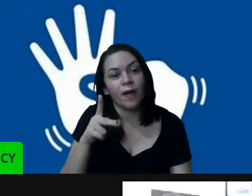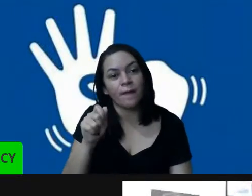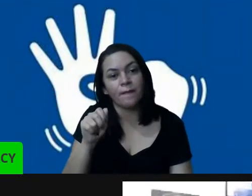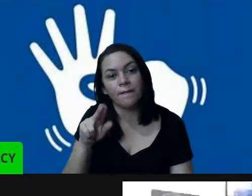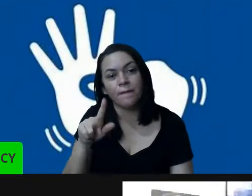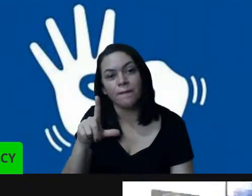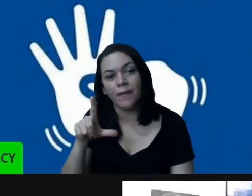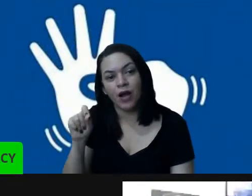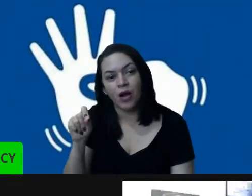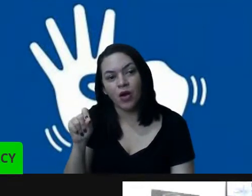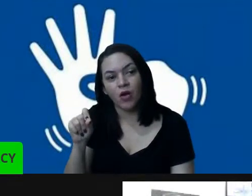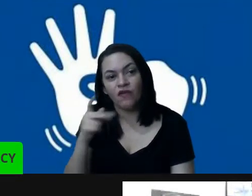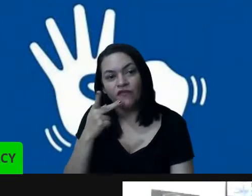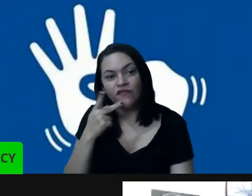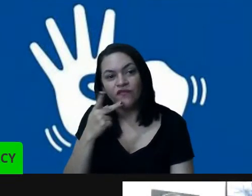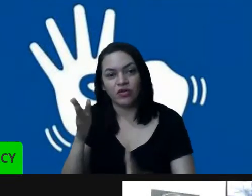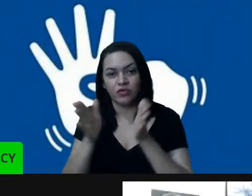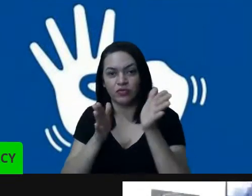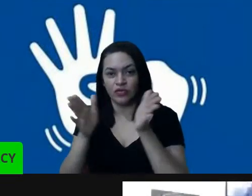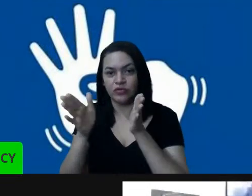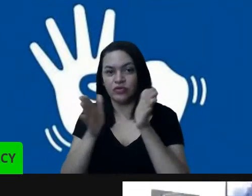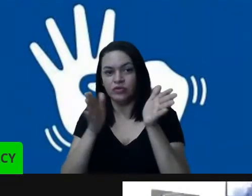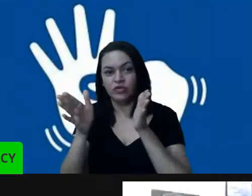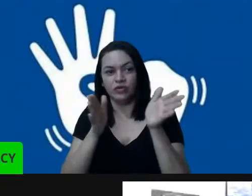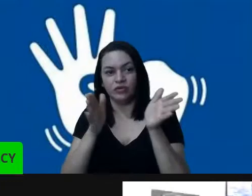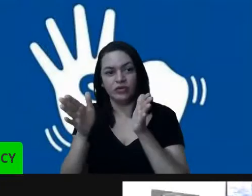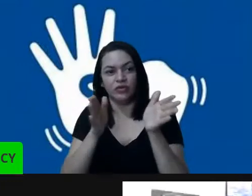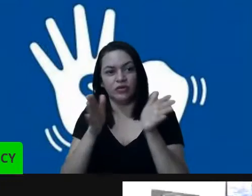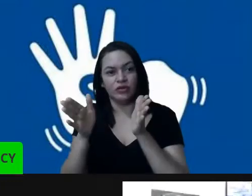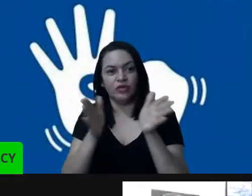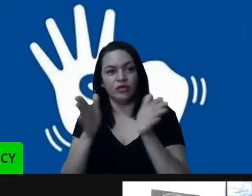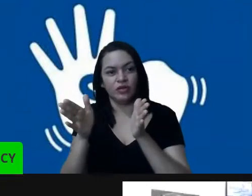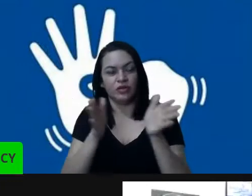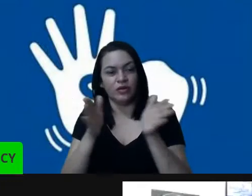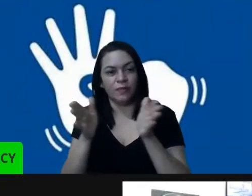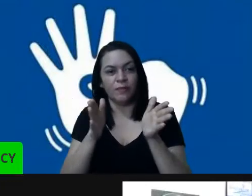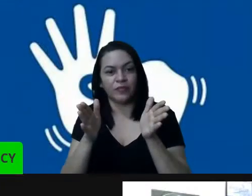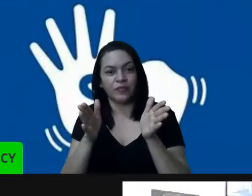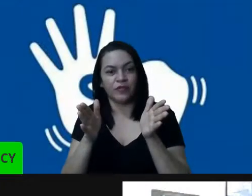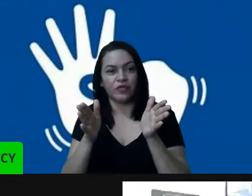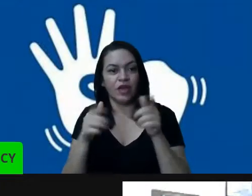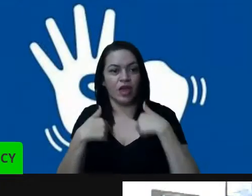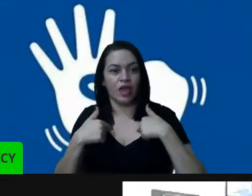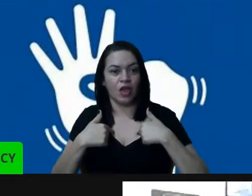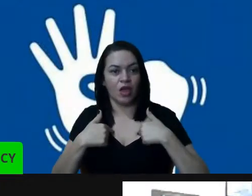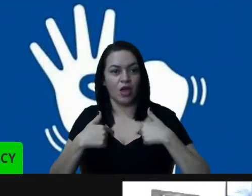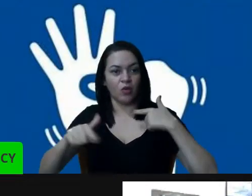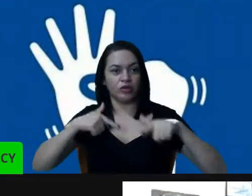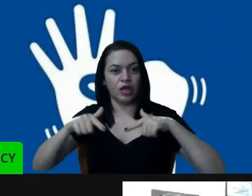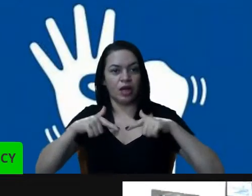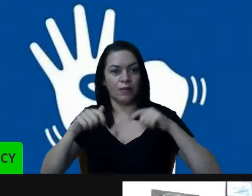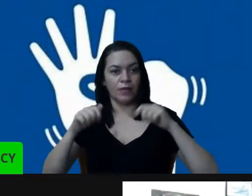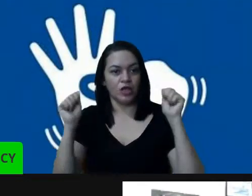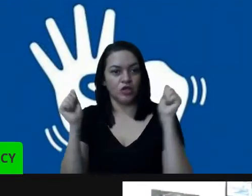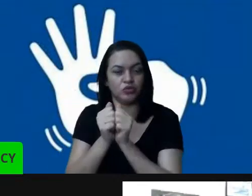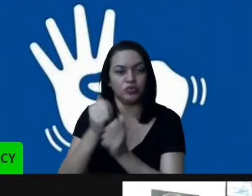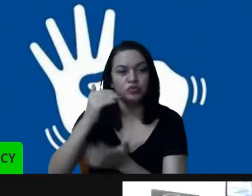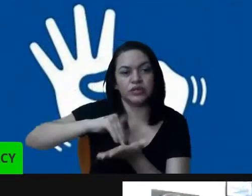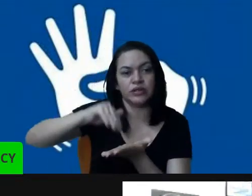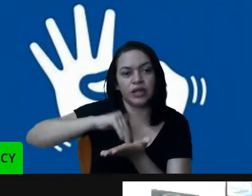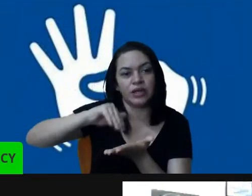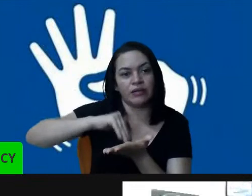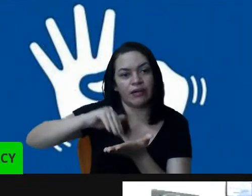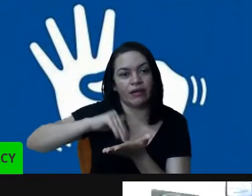da acessibilidade, eu trabalhei junto com a Secretaria de Direitos Humanos e Participação Popular, Secretaria de Cultura,